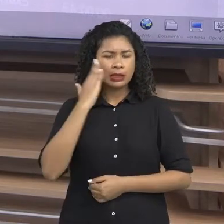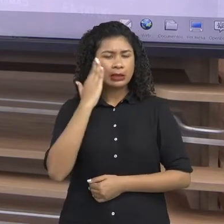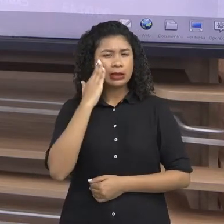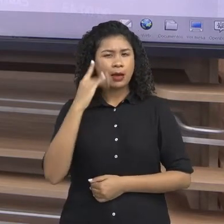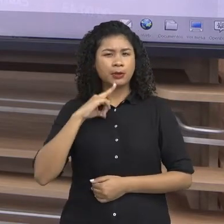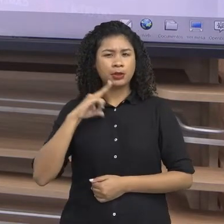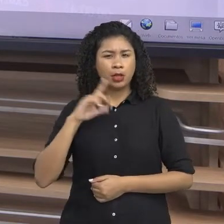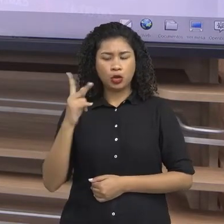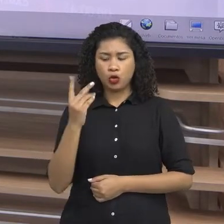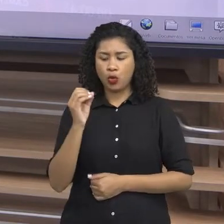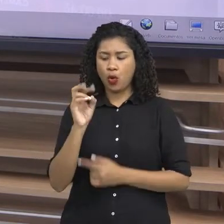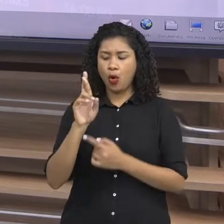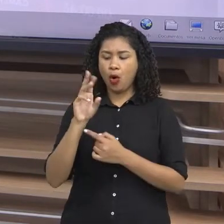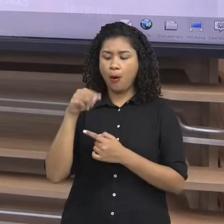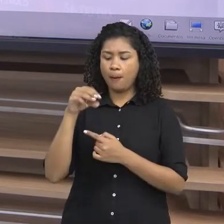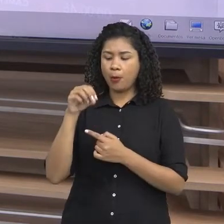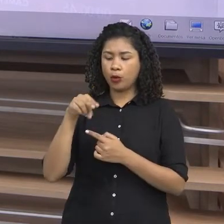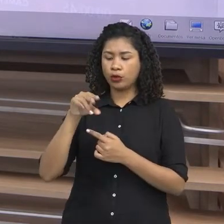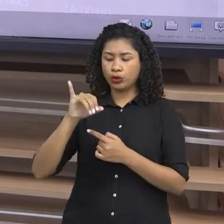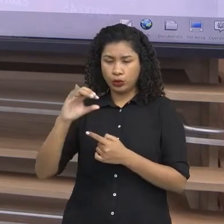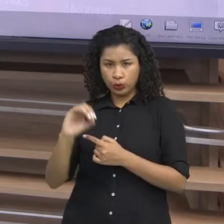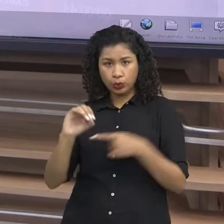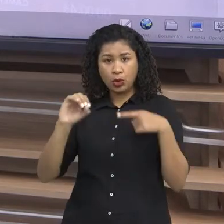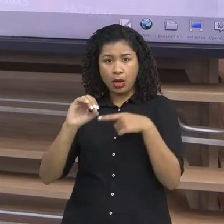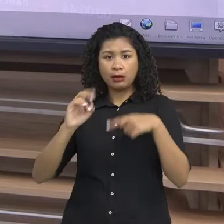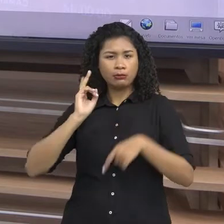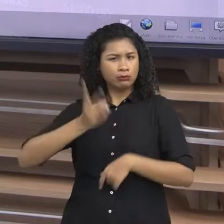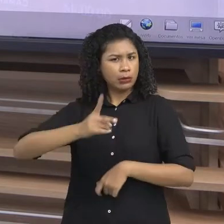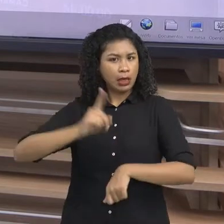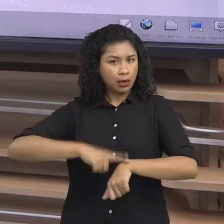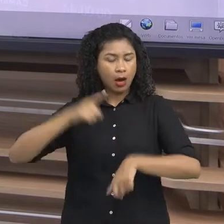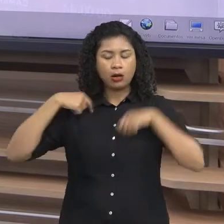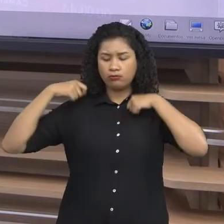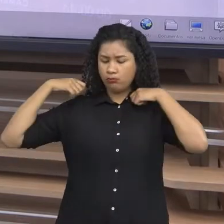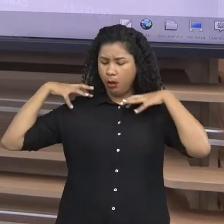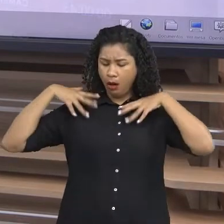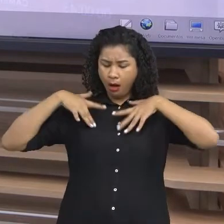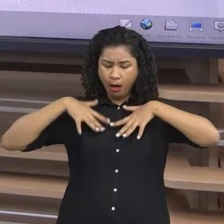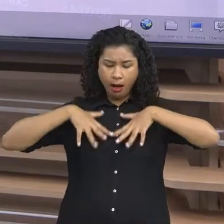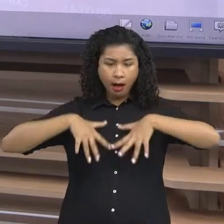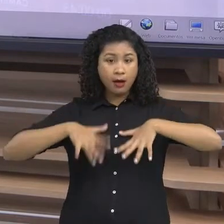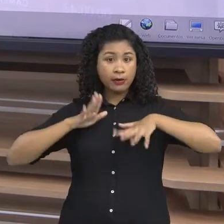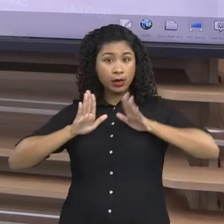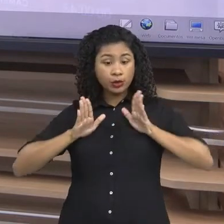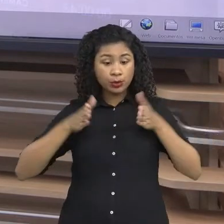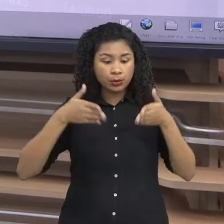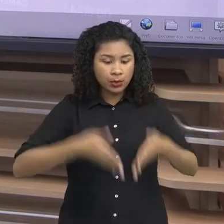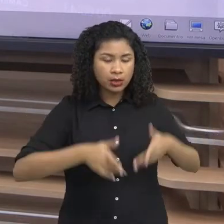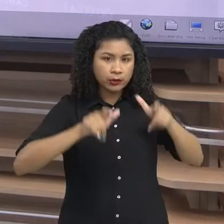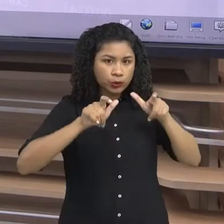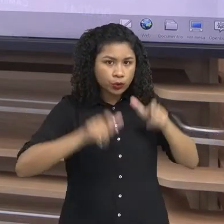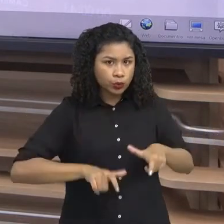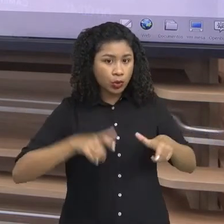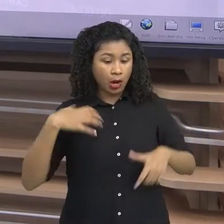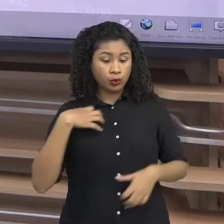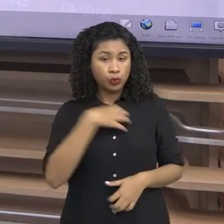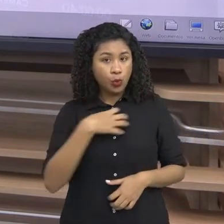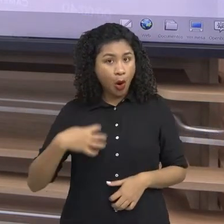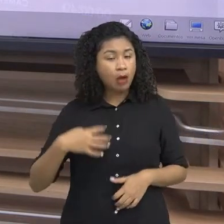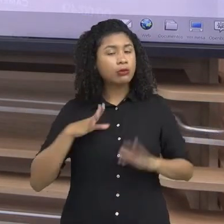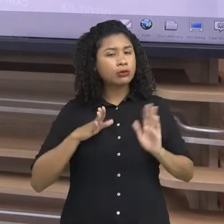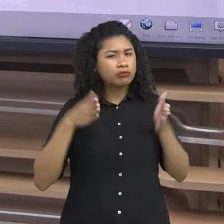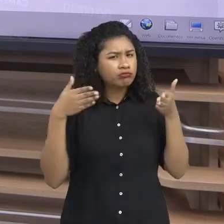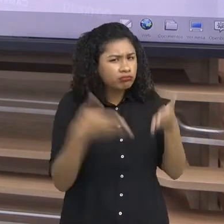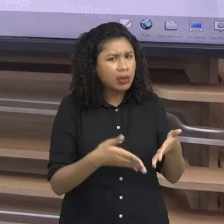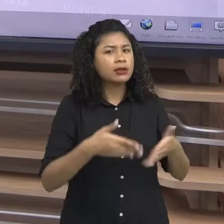célula-alvo. Quando ele é liberado na corrente sanguínea, ele já sabe o que que ele tem que fazer, né? Ele vai lá no órgão